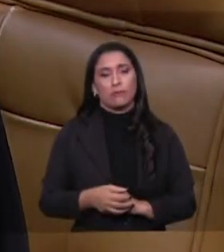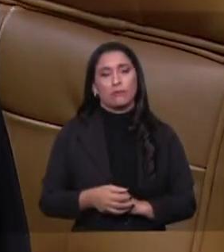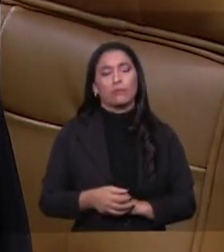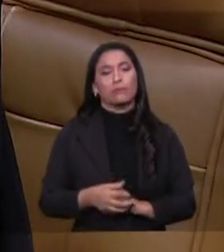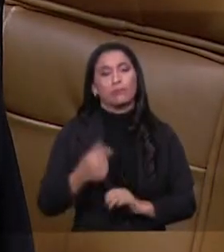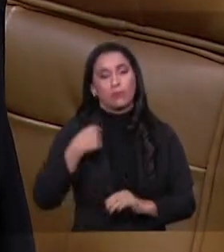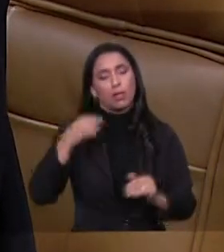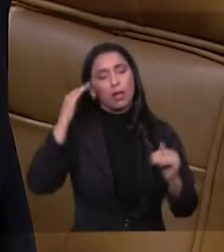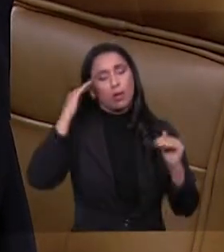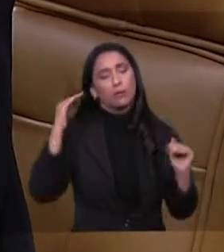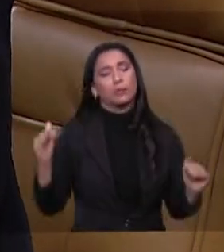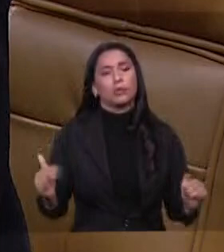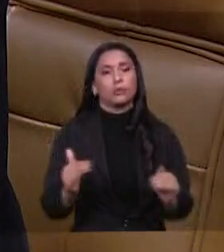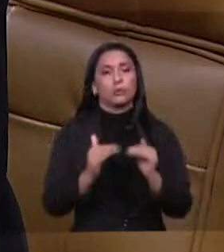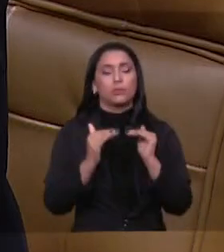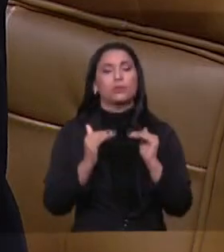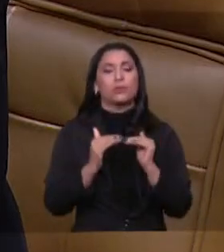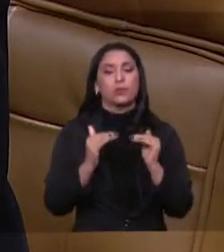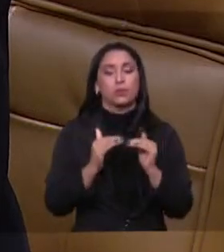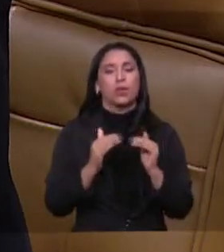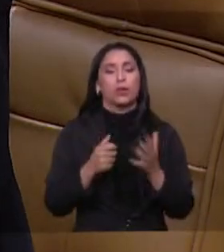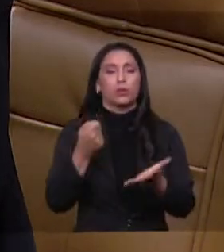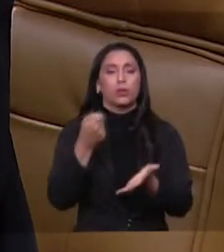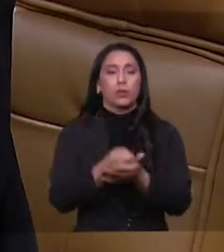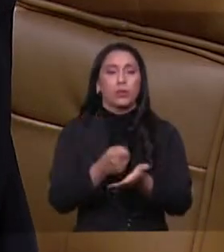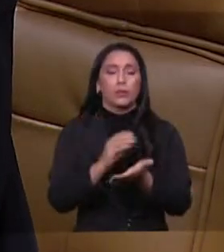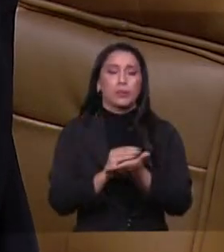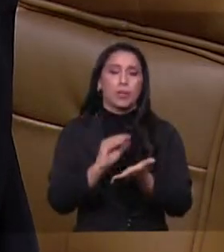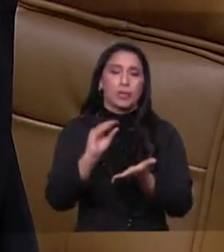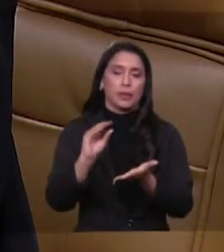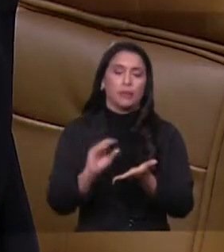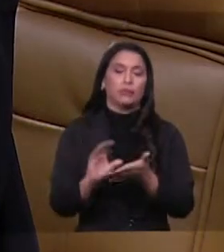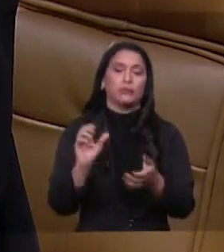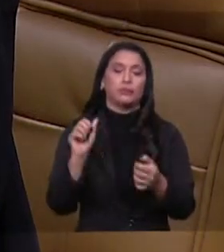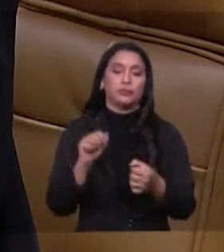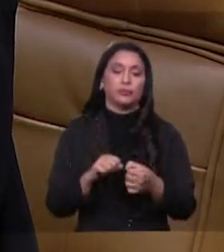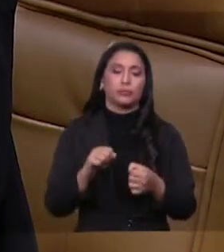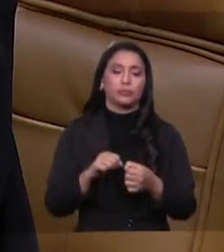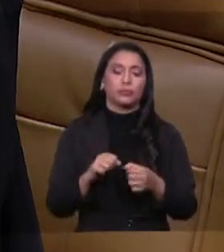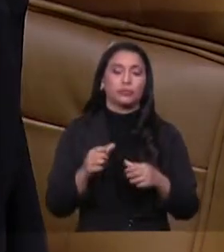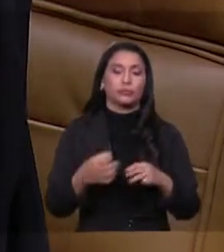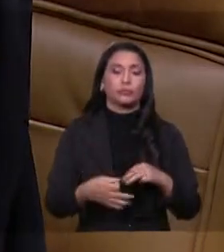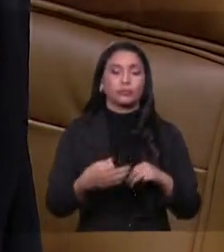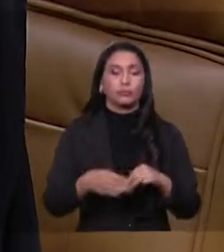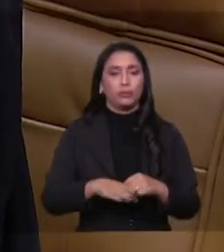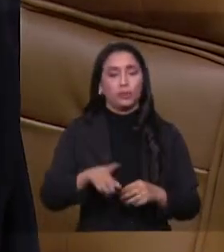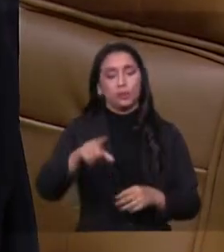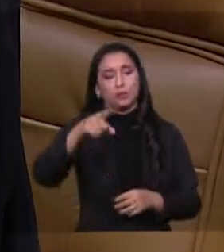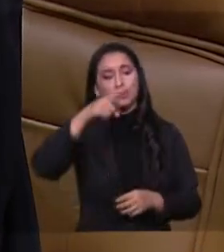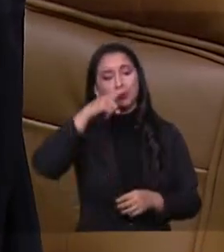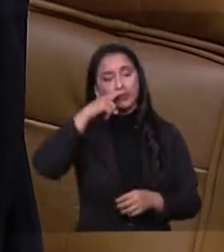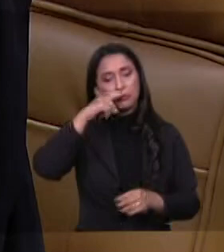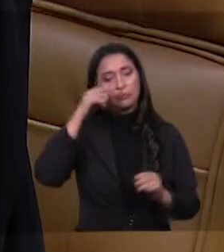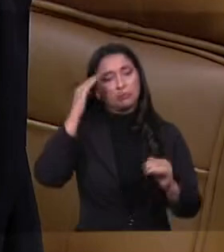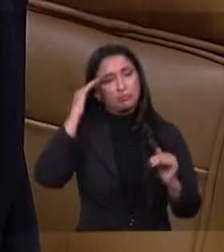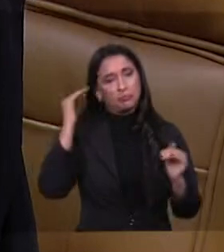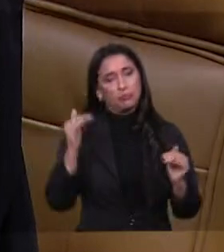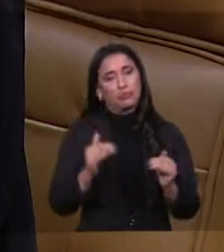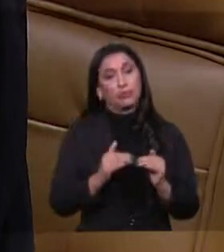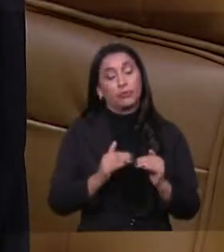estou de acordo com a indenização prevista pelo eminente ministro Edson Fachin, mas vou